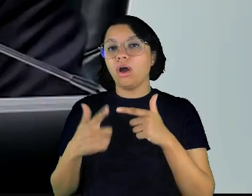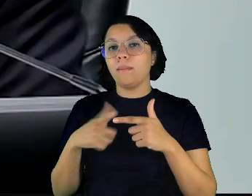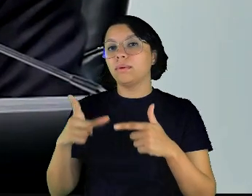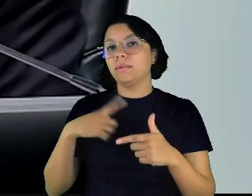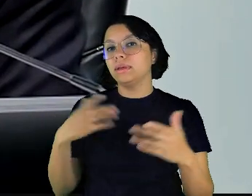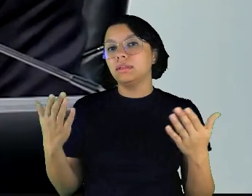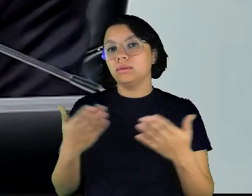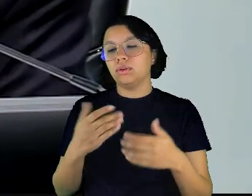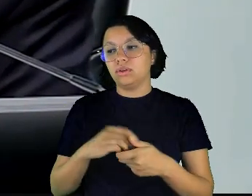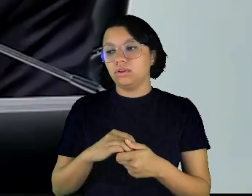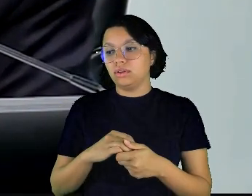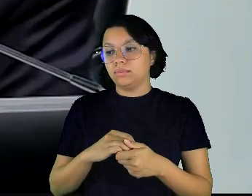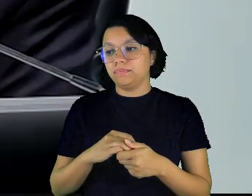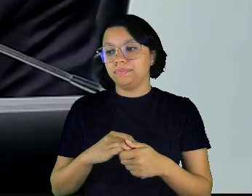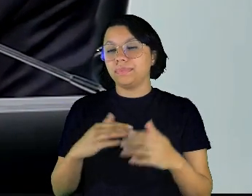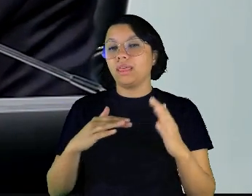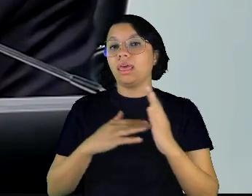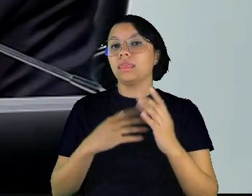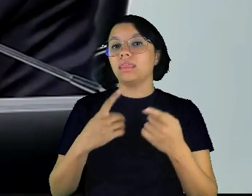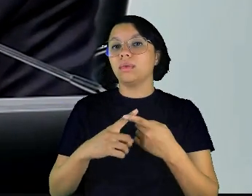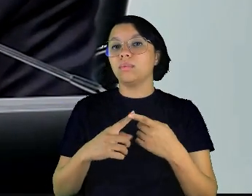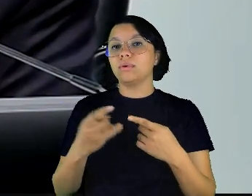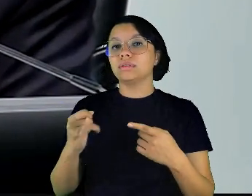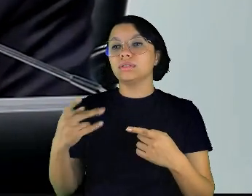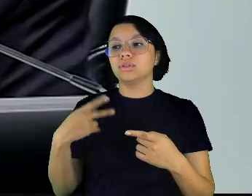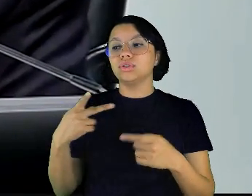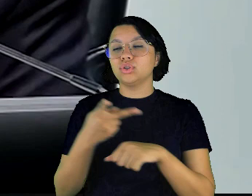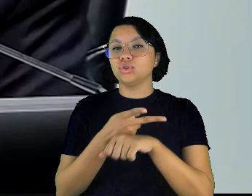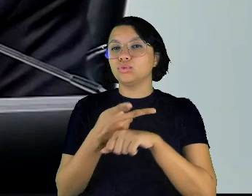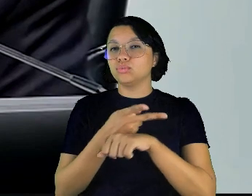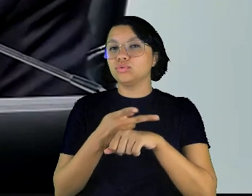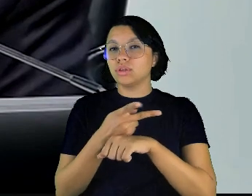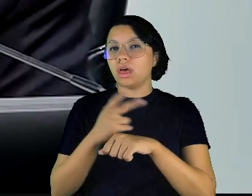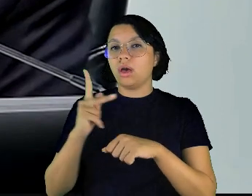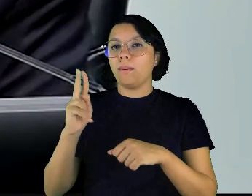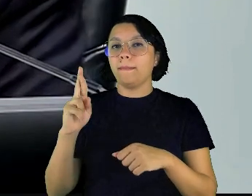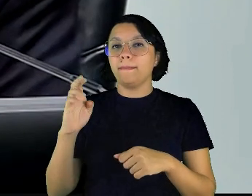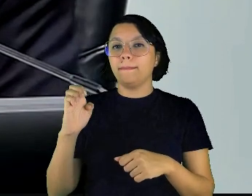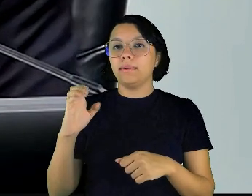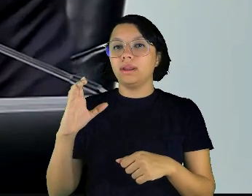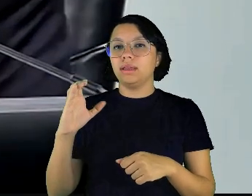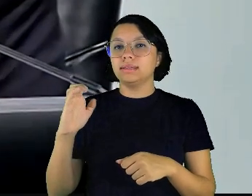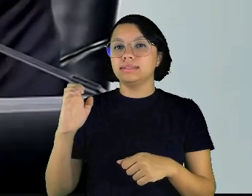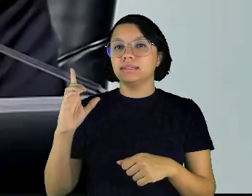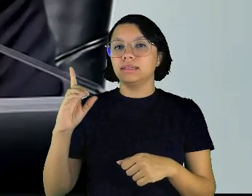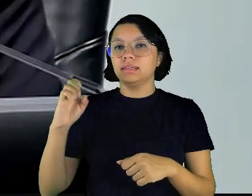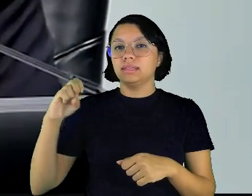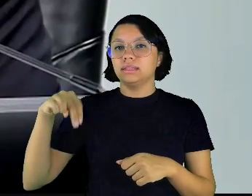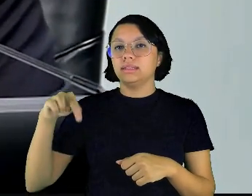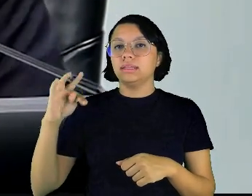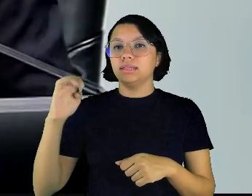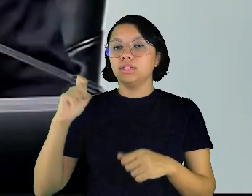hoje. Até porque, se nós buscarmos os precedentes no STJ antes